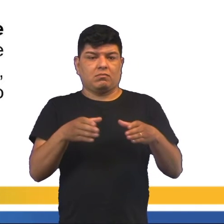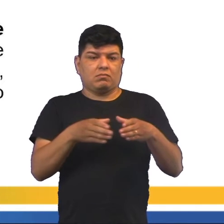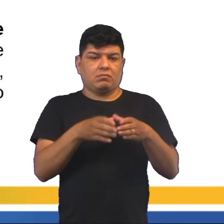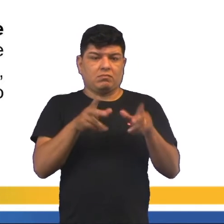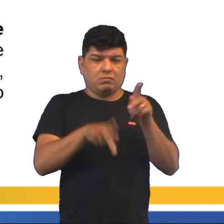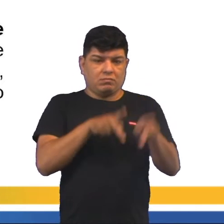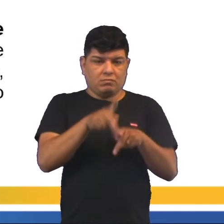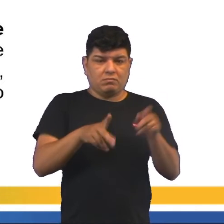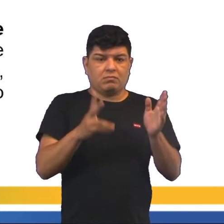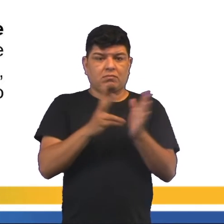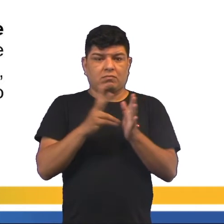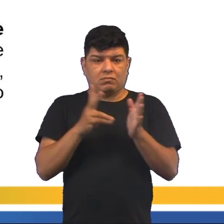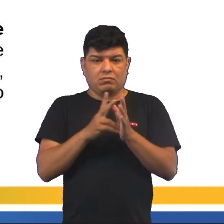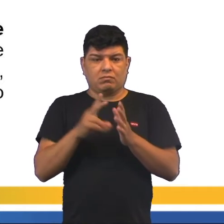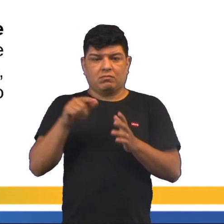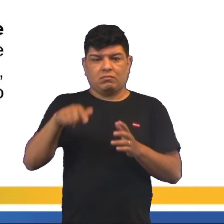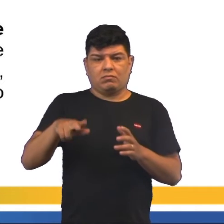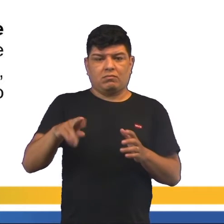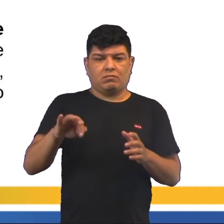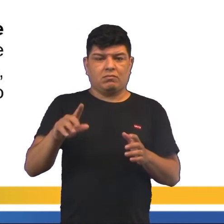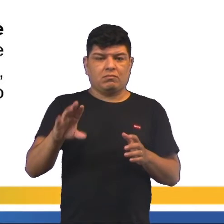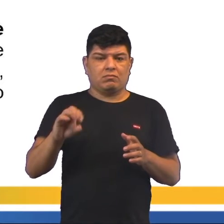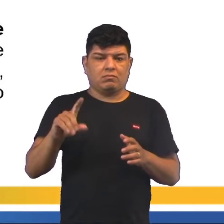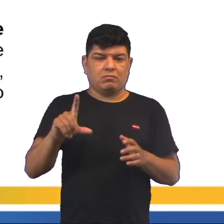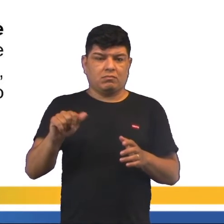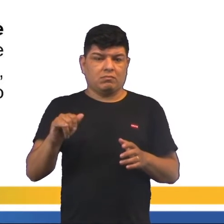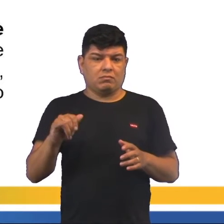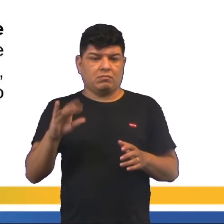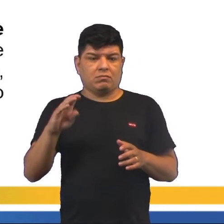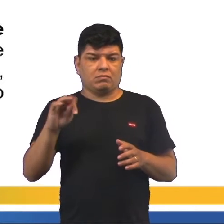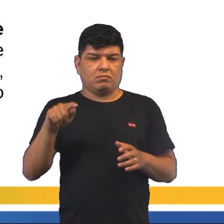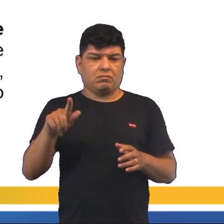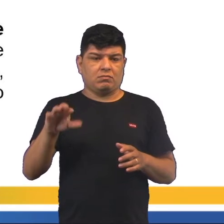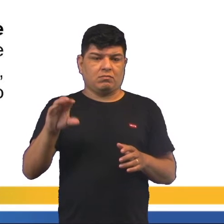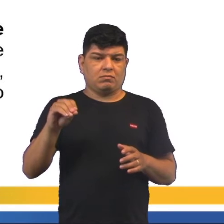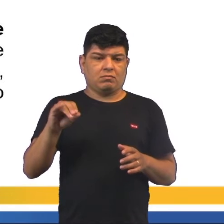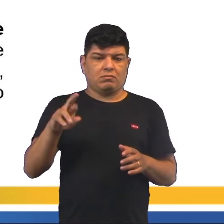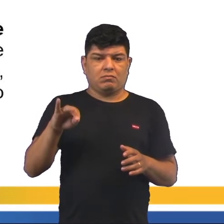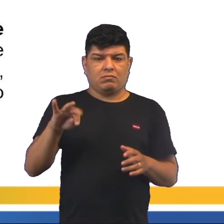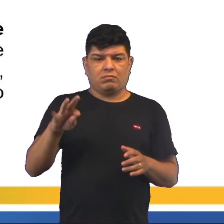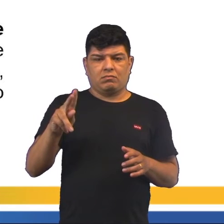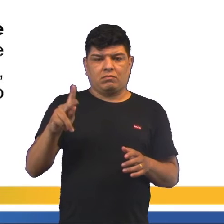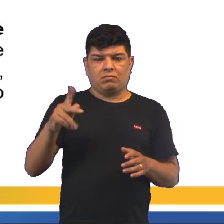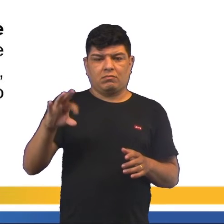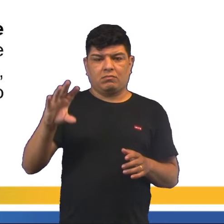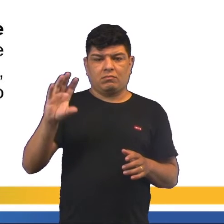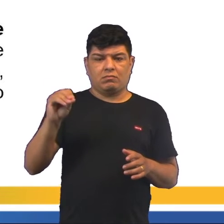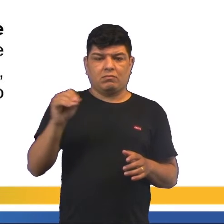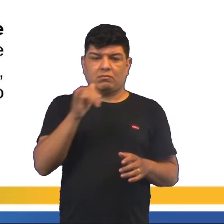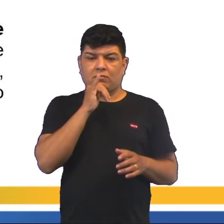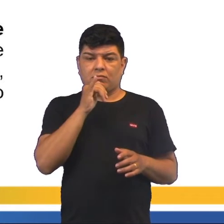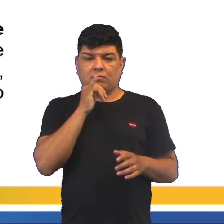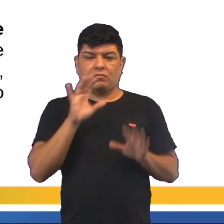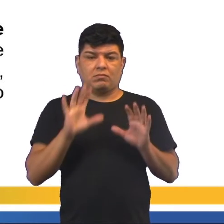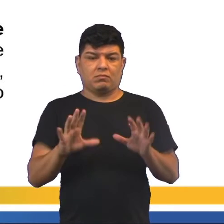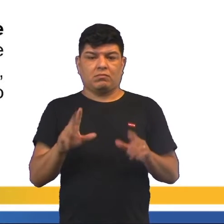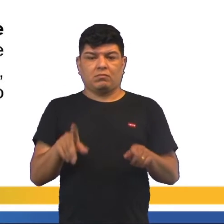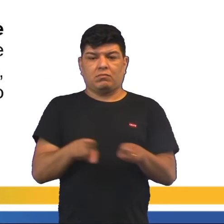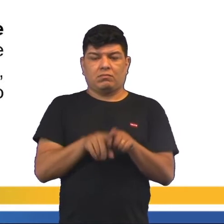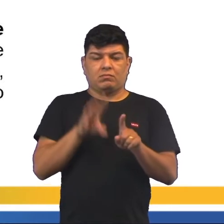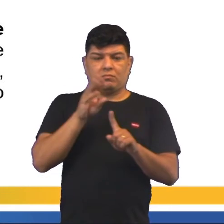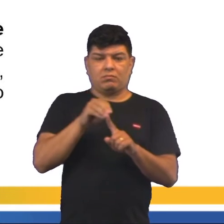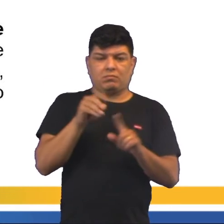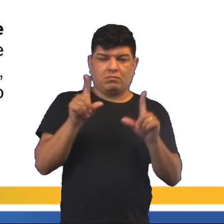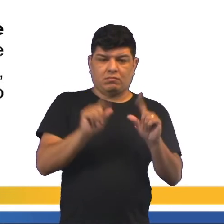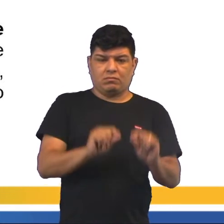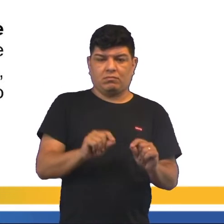de políticas de proteção e estilos de vida, né, aos povos tradicionais, como os povos indígenas, os quilombolas, os ciganos e os ribeirinhos,